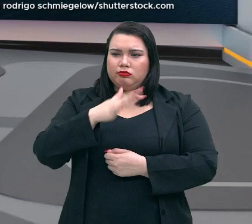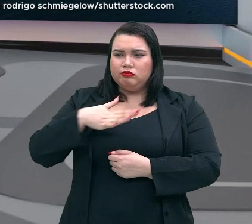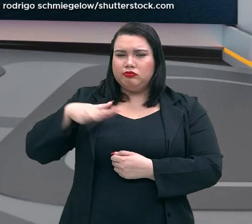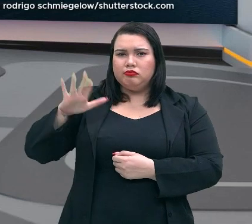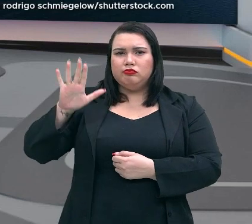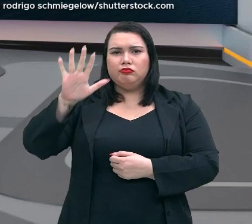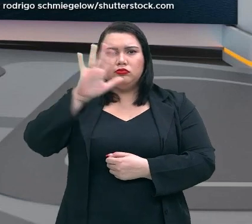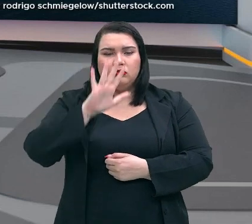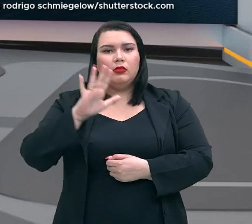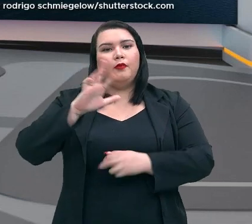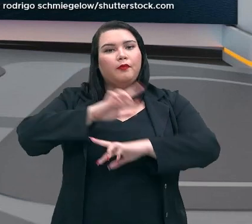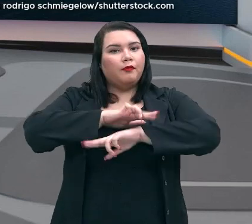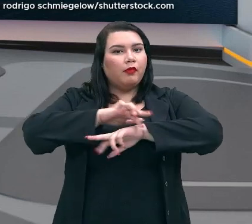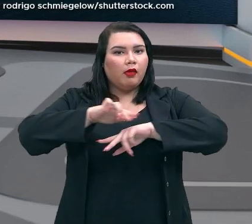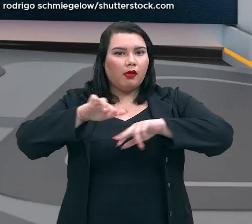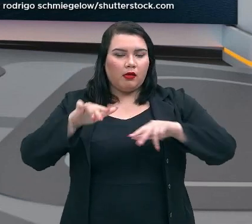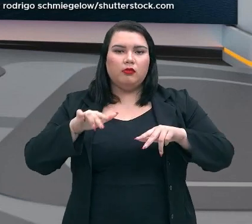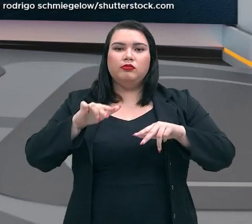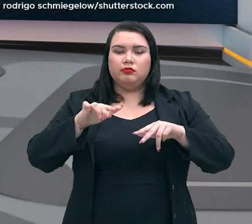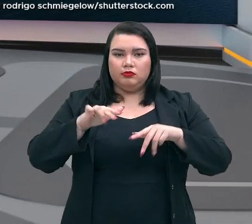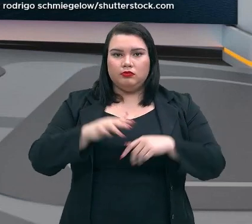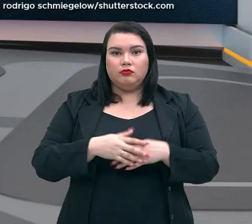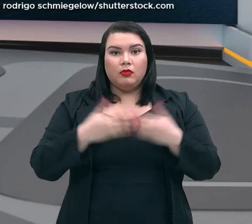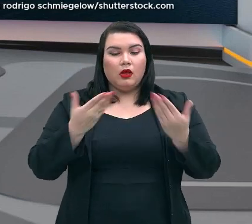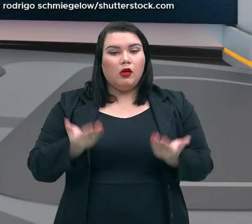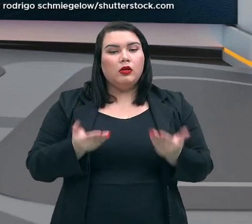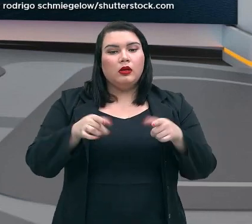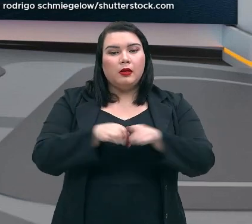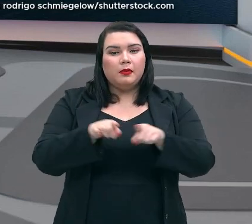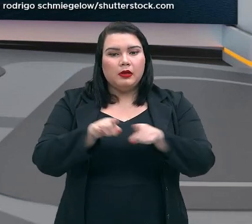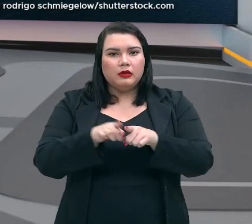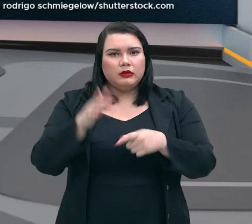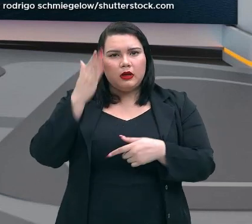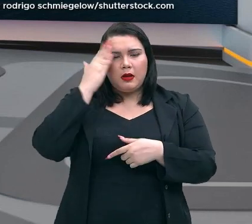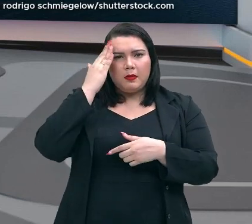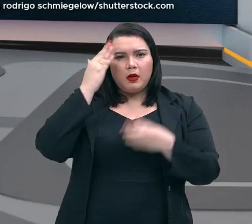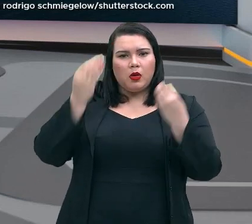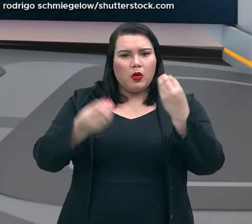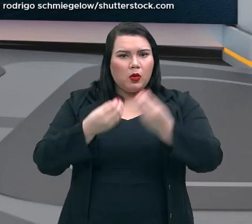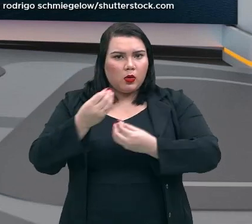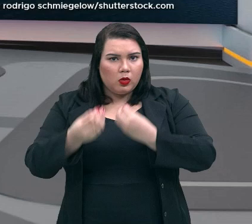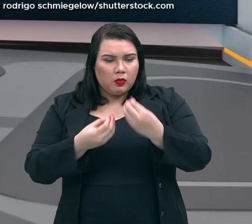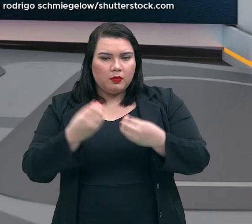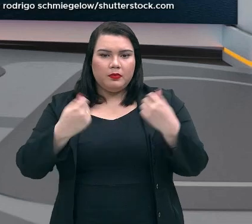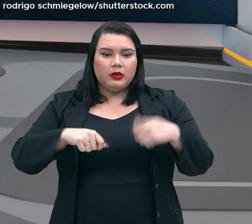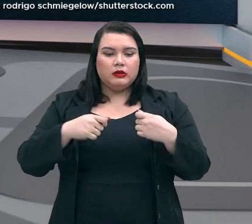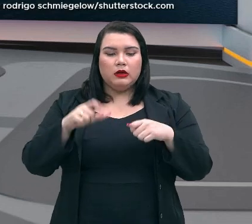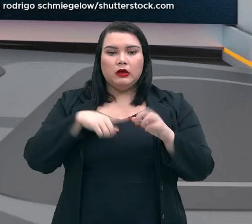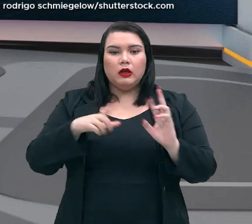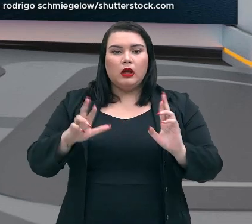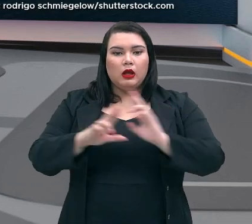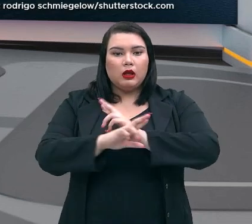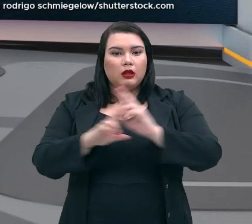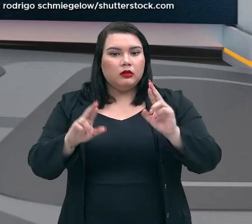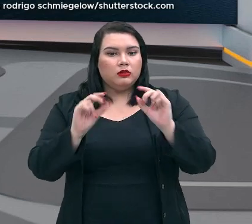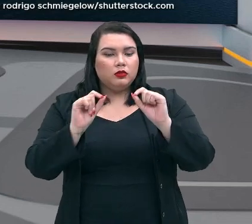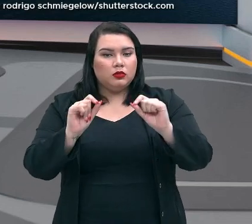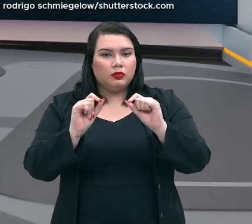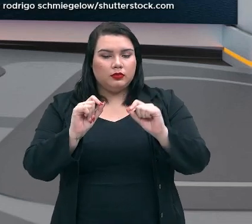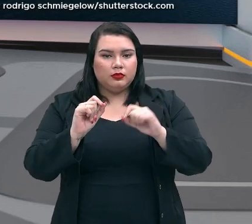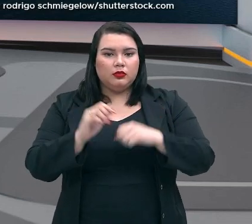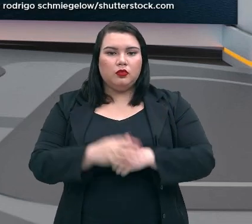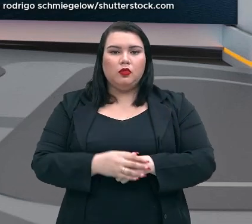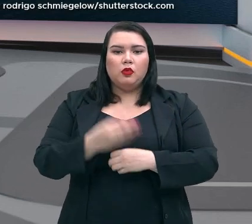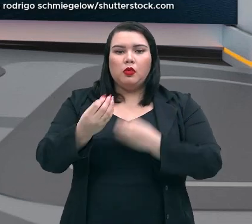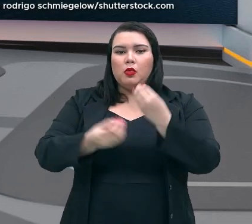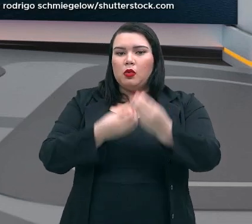é o que nós iremos estudar. E para a gente entender o que é tudo isso, a gente tem que relacionar também, né, a rede de